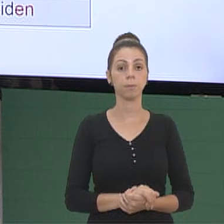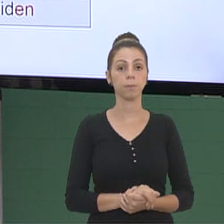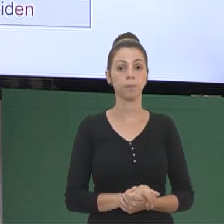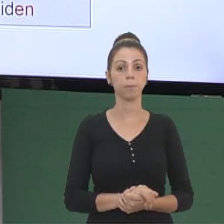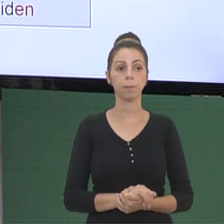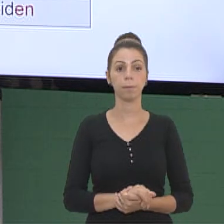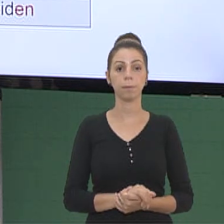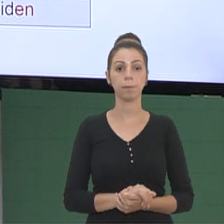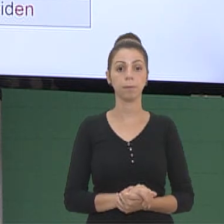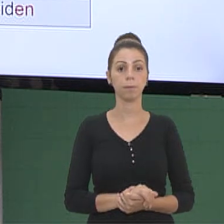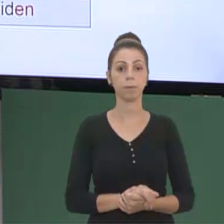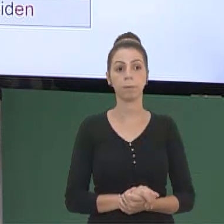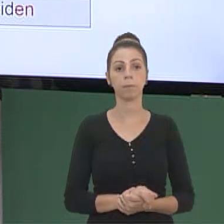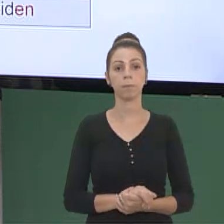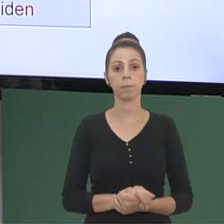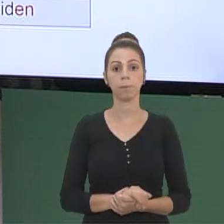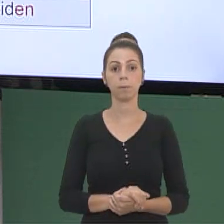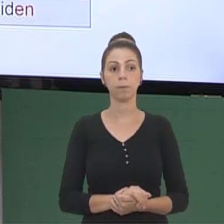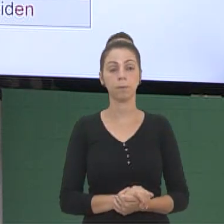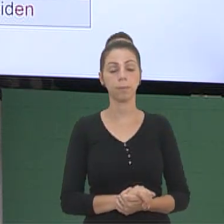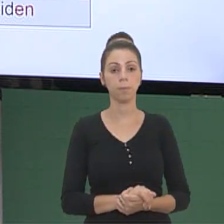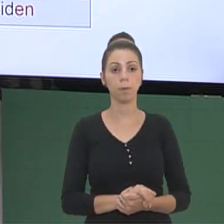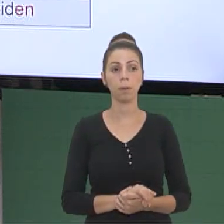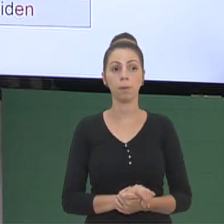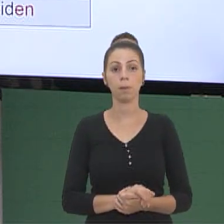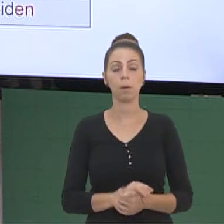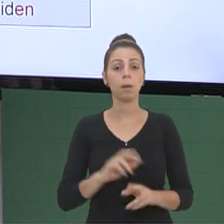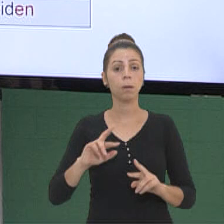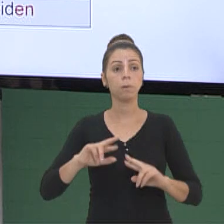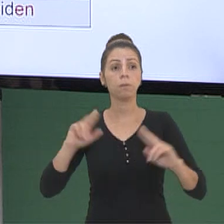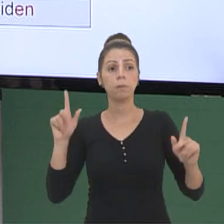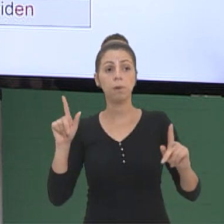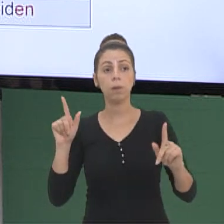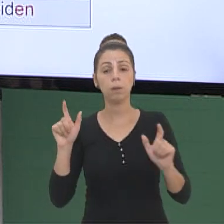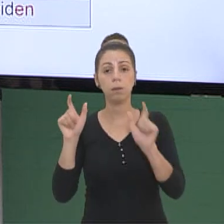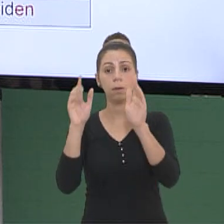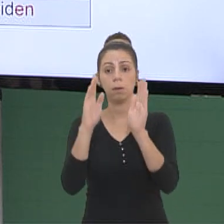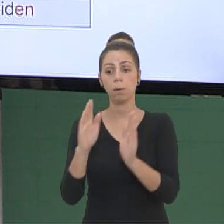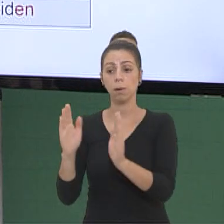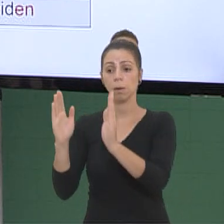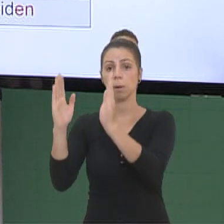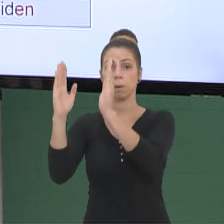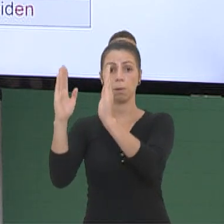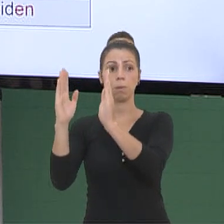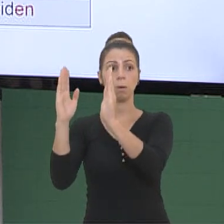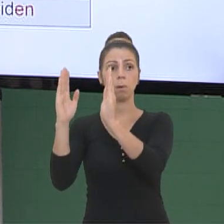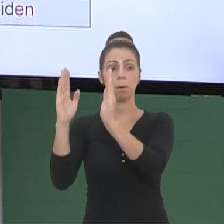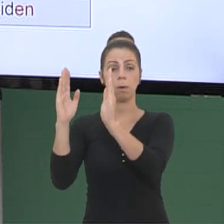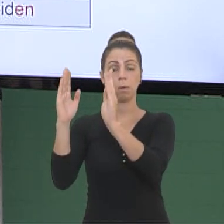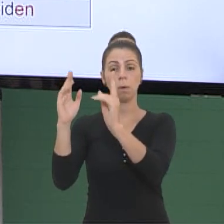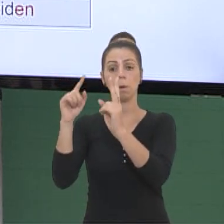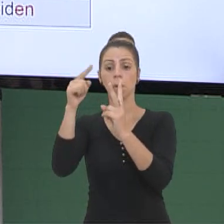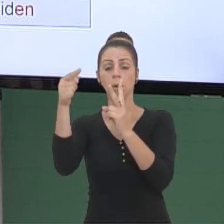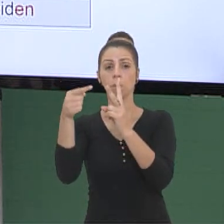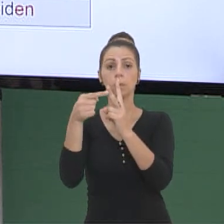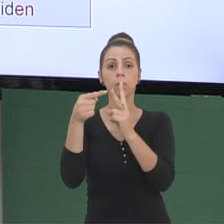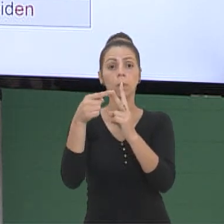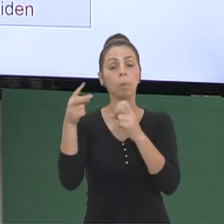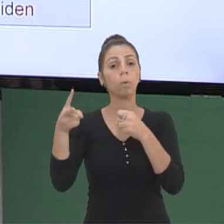comprem ustedes. Diferentemente de olvidar-se, que vocês tinham que se